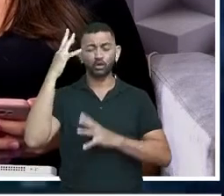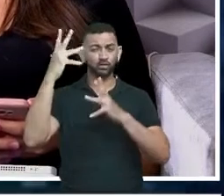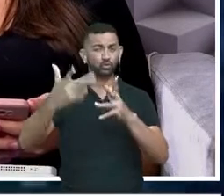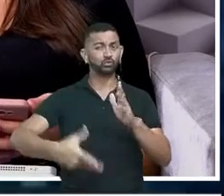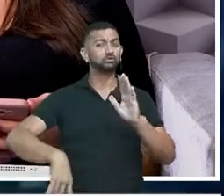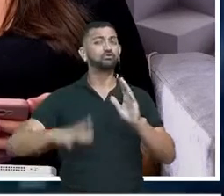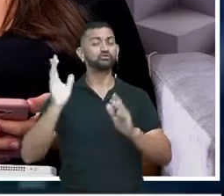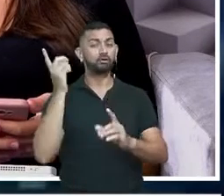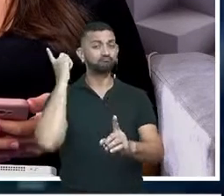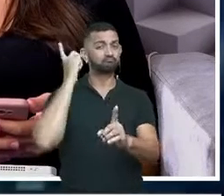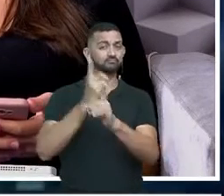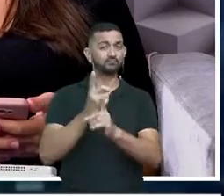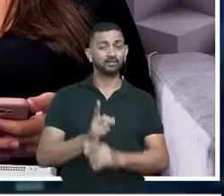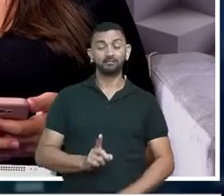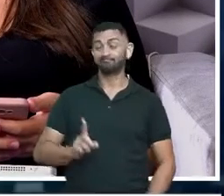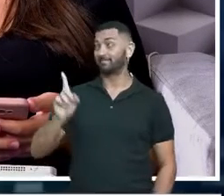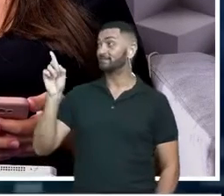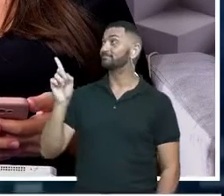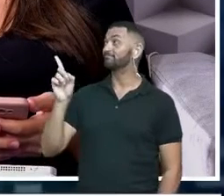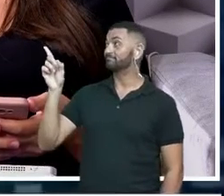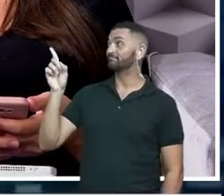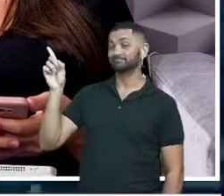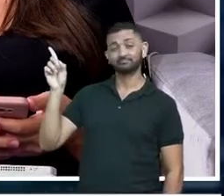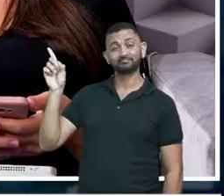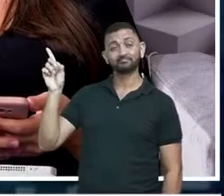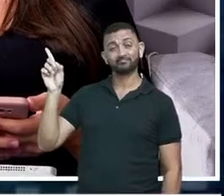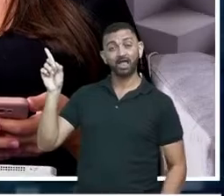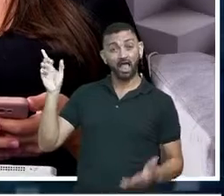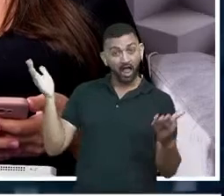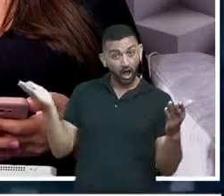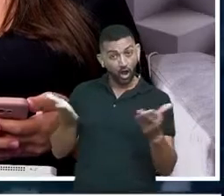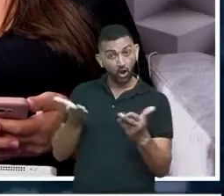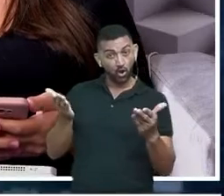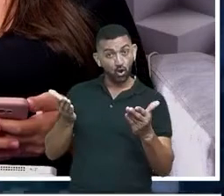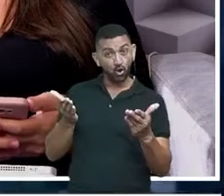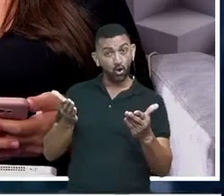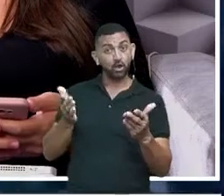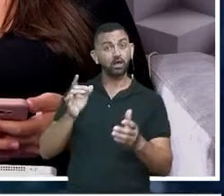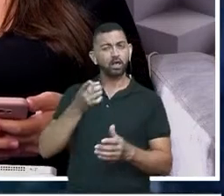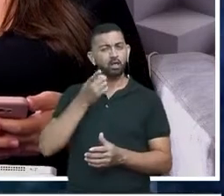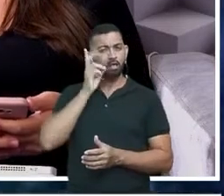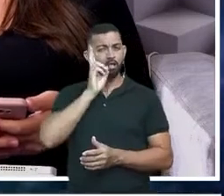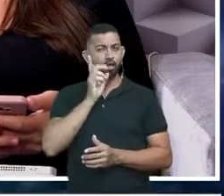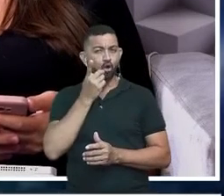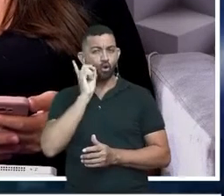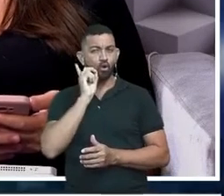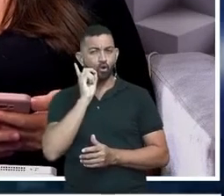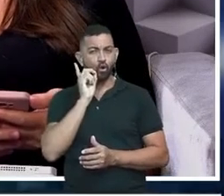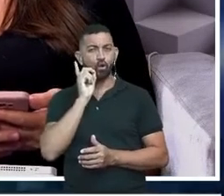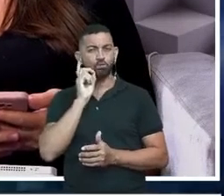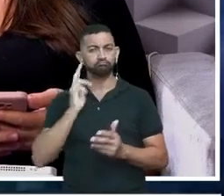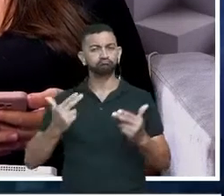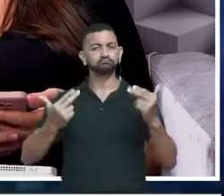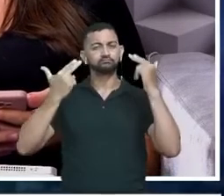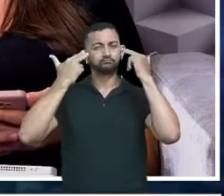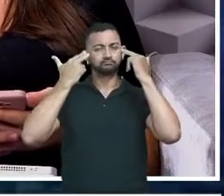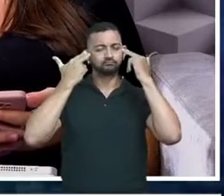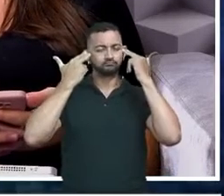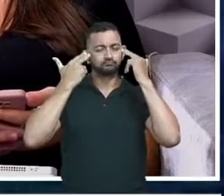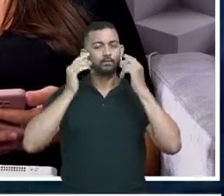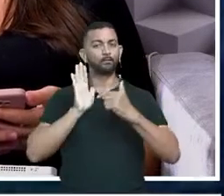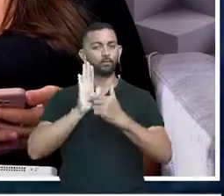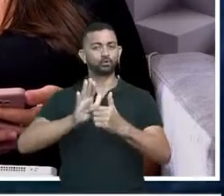da história toda com a identificação desse rapaz que aparece na tela agora que é um daqueles que estavam no shopping